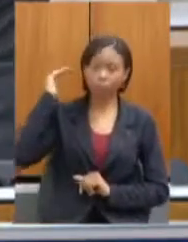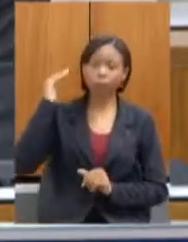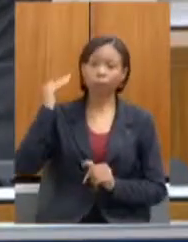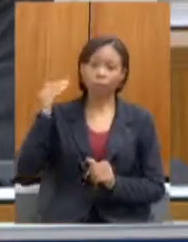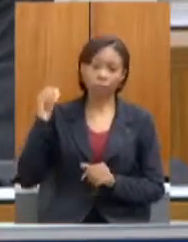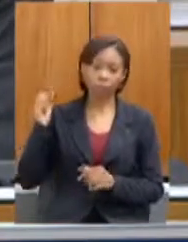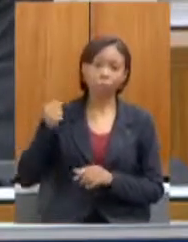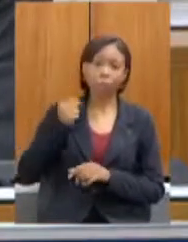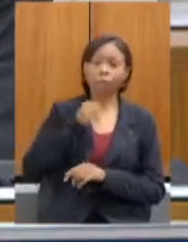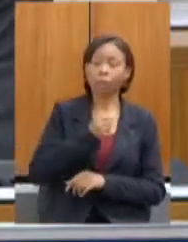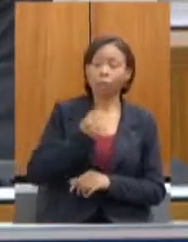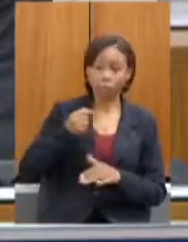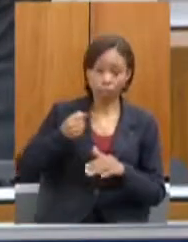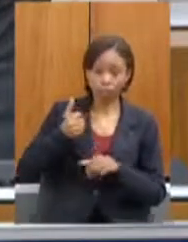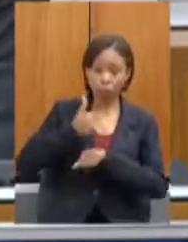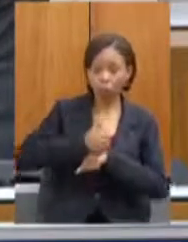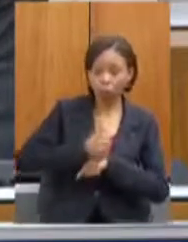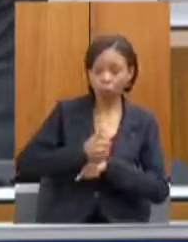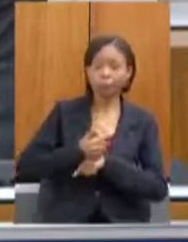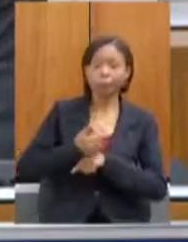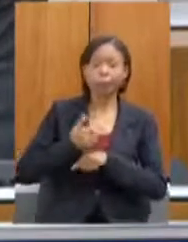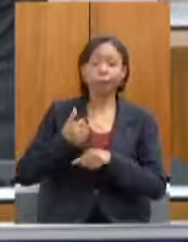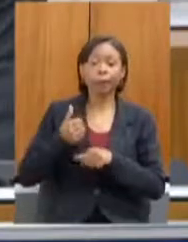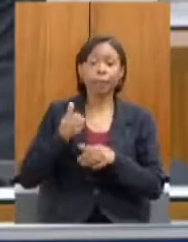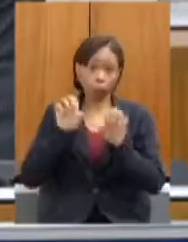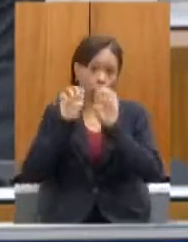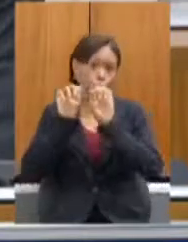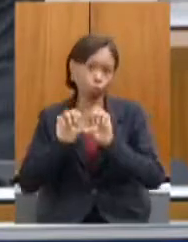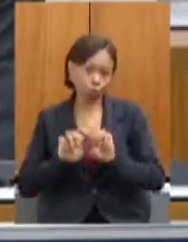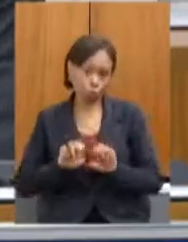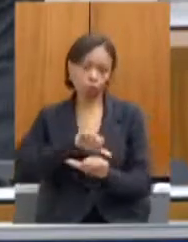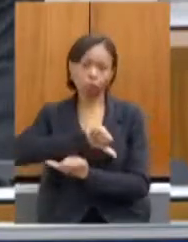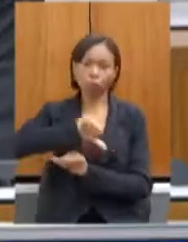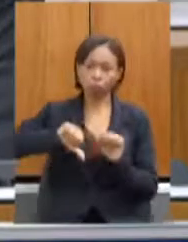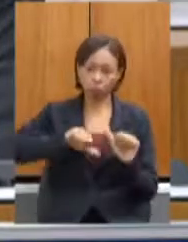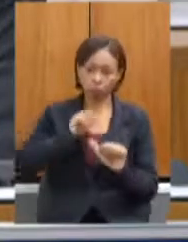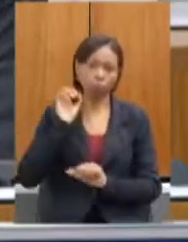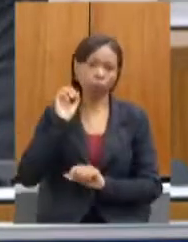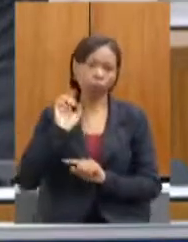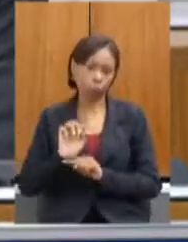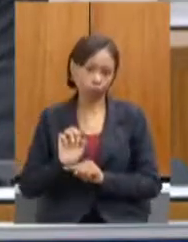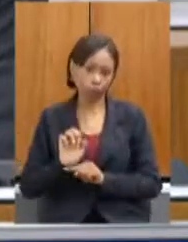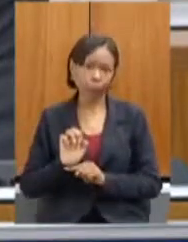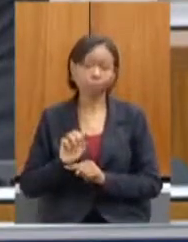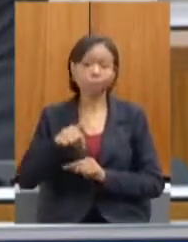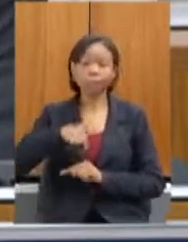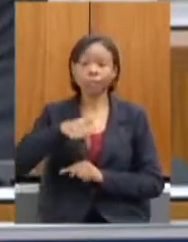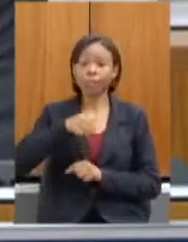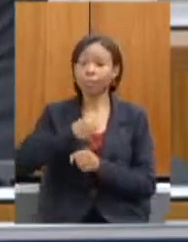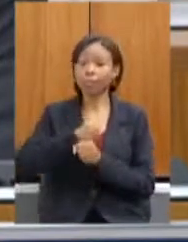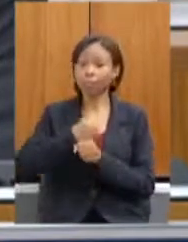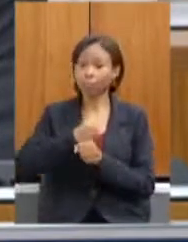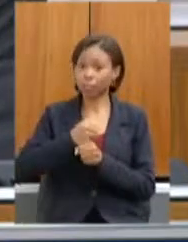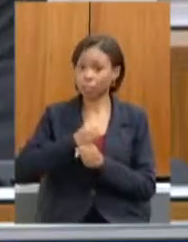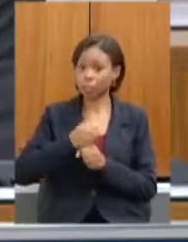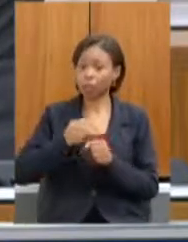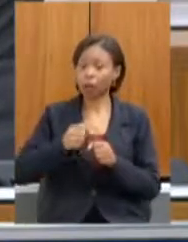reestruturação do Estado das esse ano temos um um aumento da